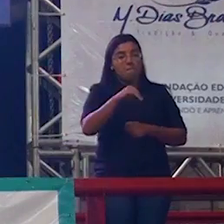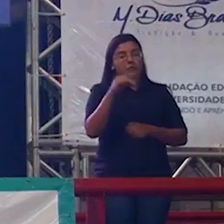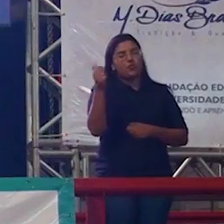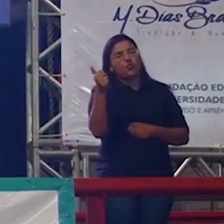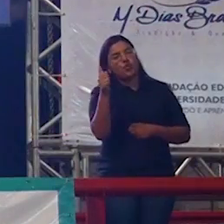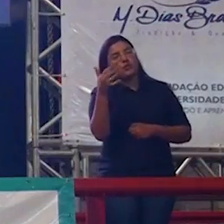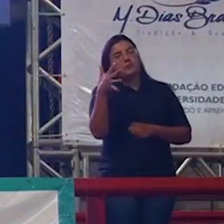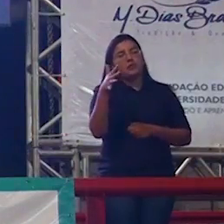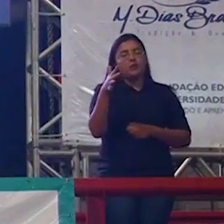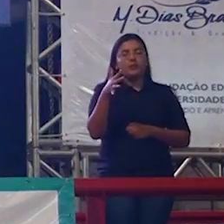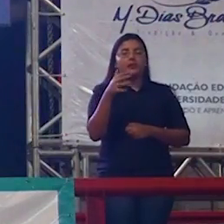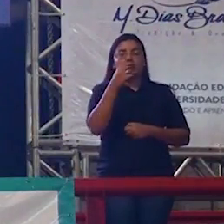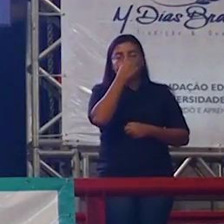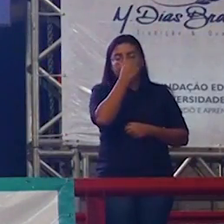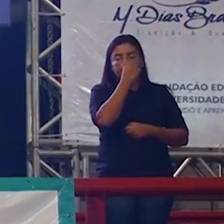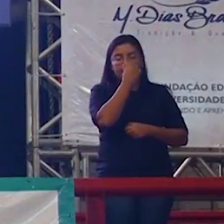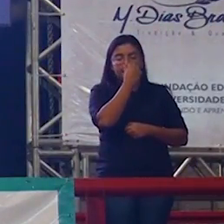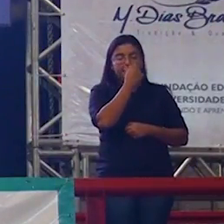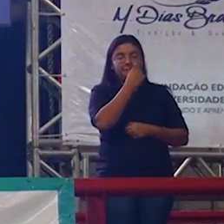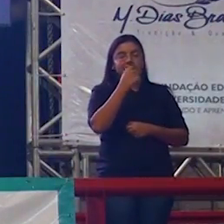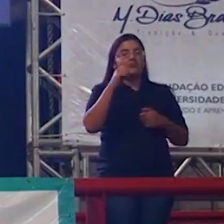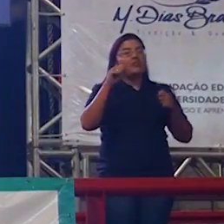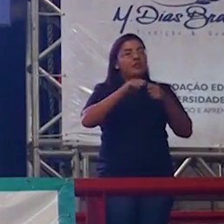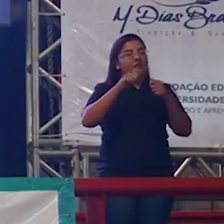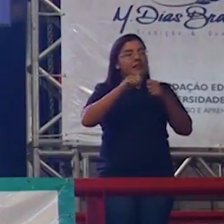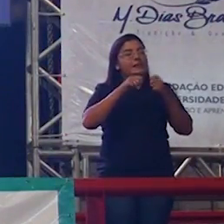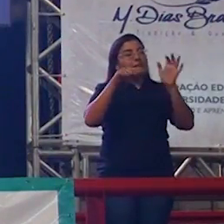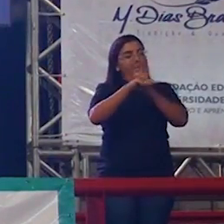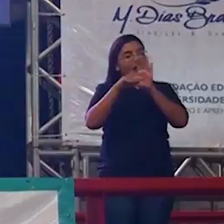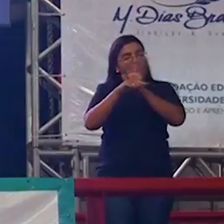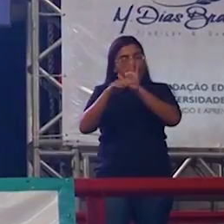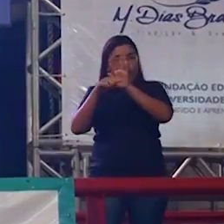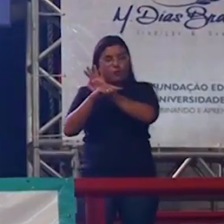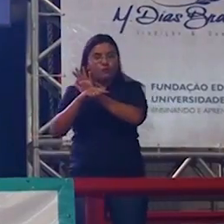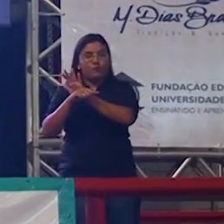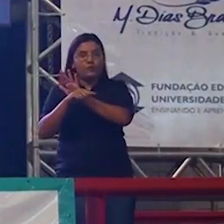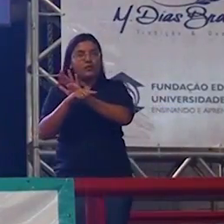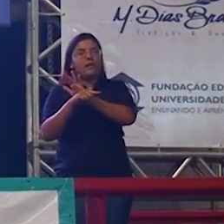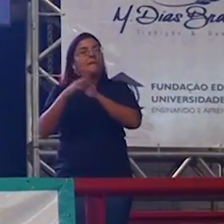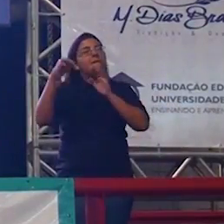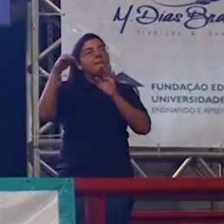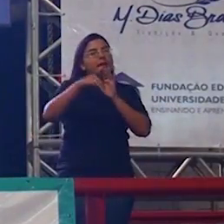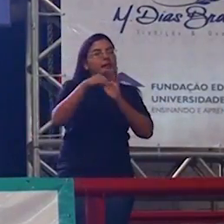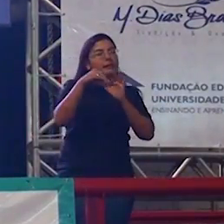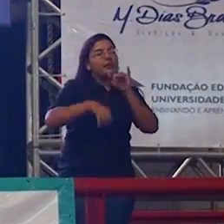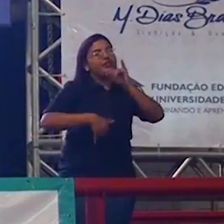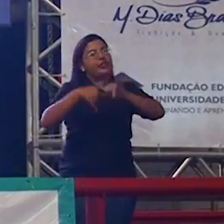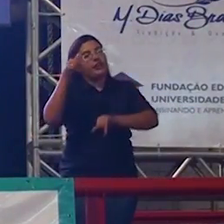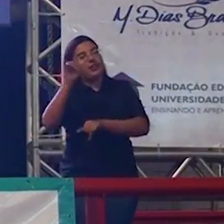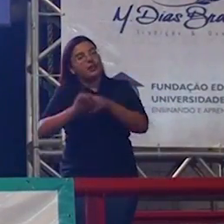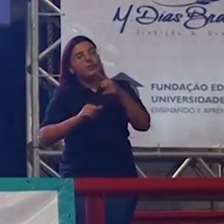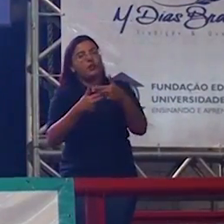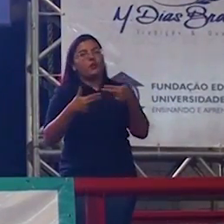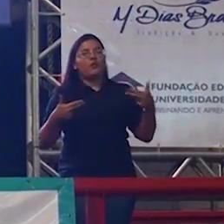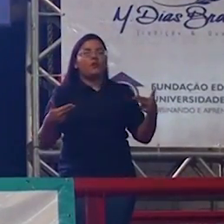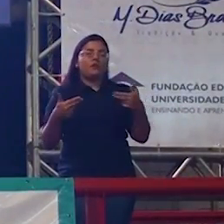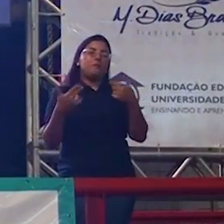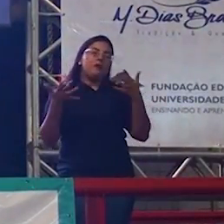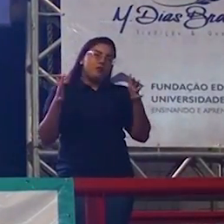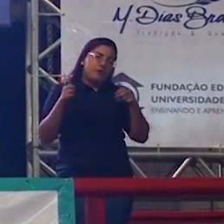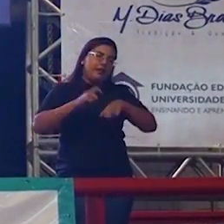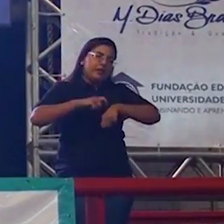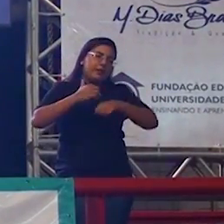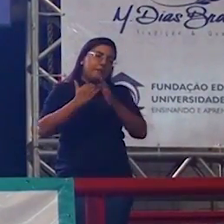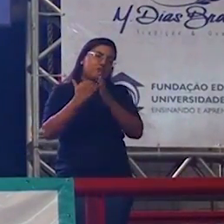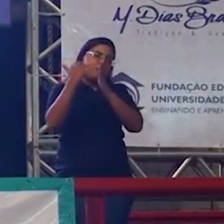segundos, 3,11 minutos, para fazer cada questão de natureza e para fazer cada questão de matemática. Um pouquinho mais de 3